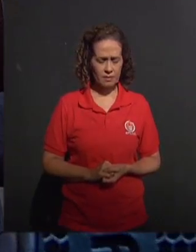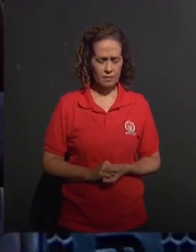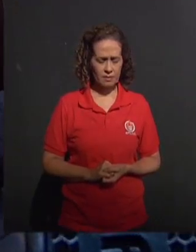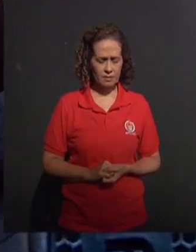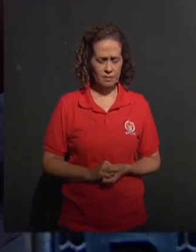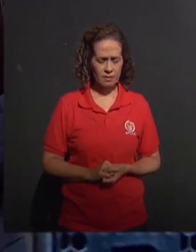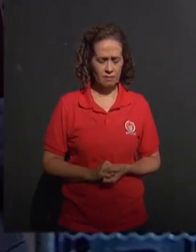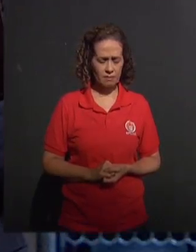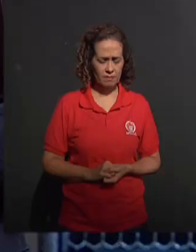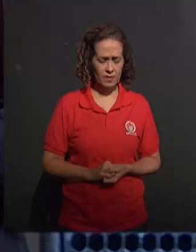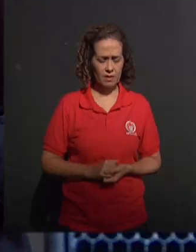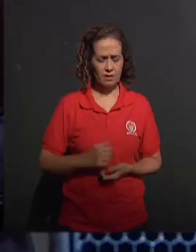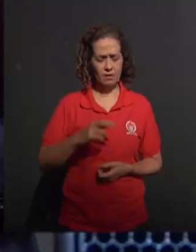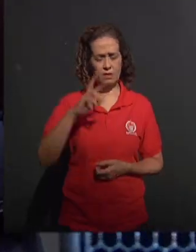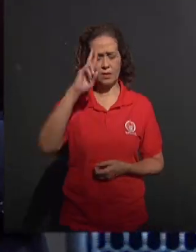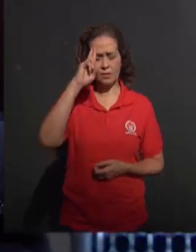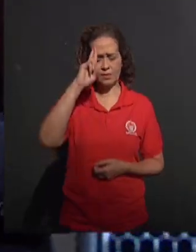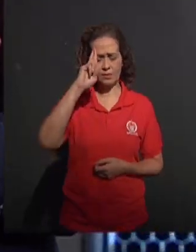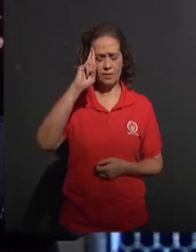Senhor,